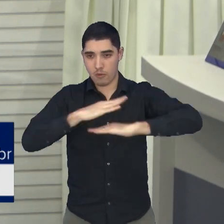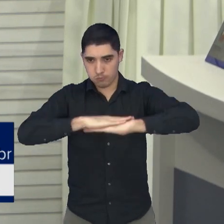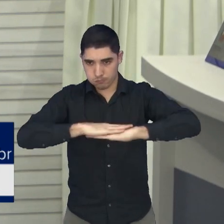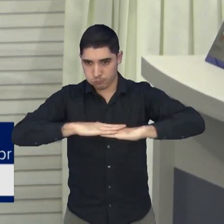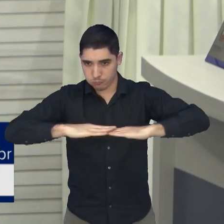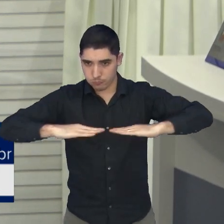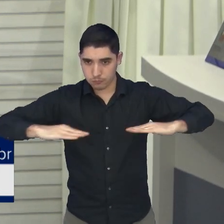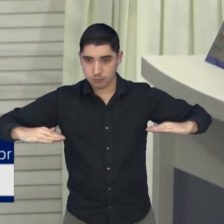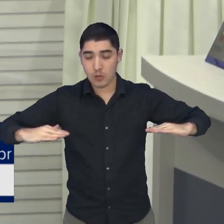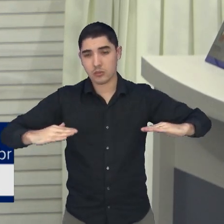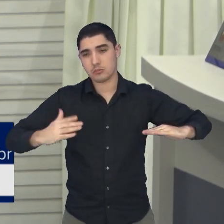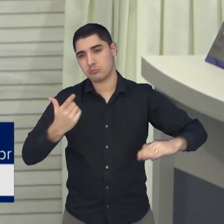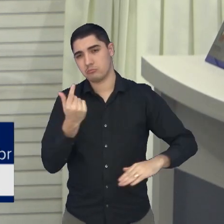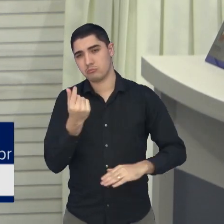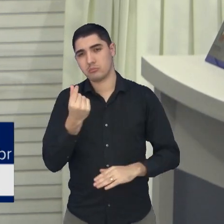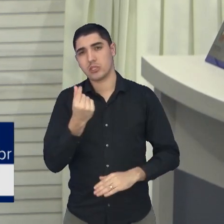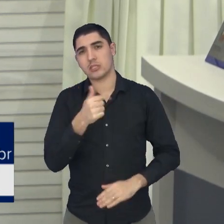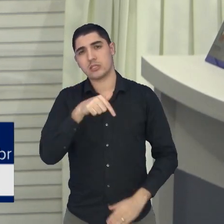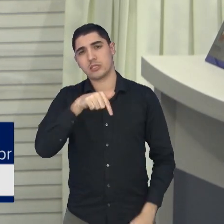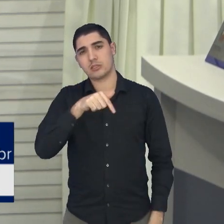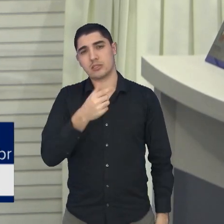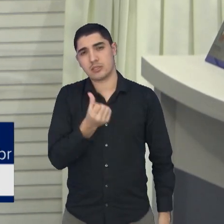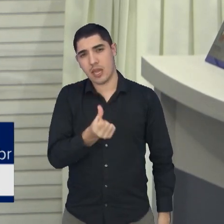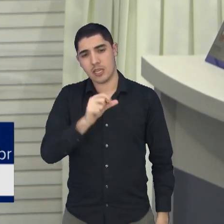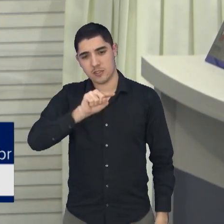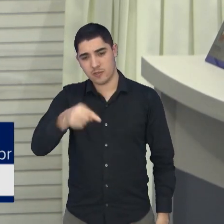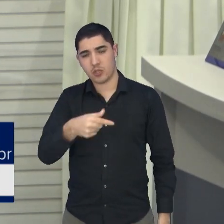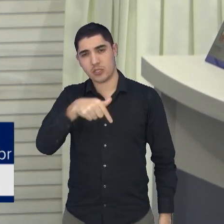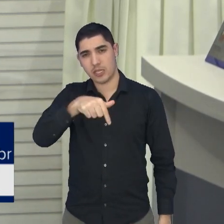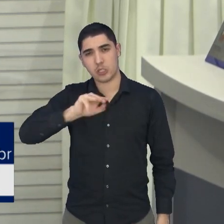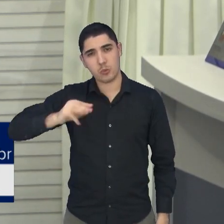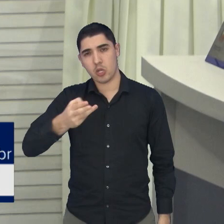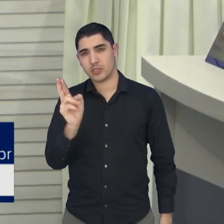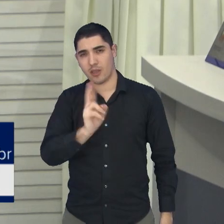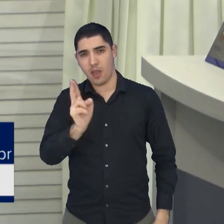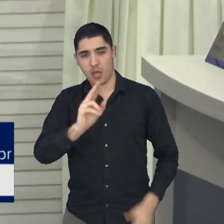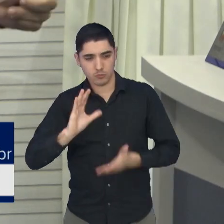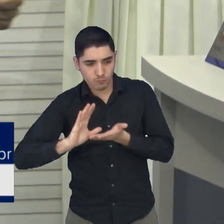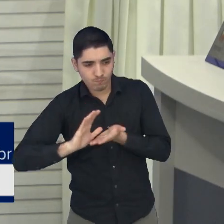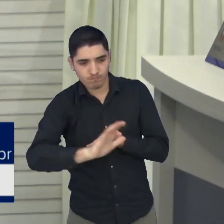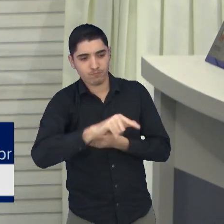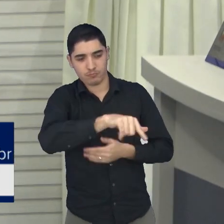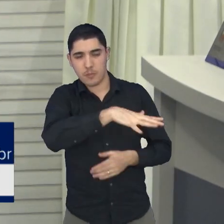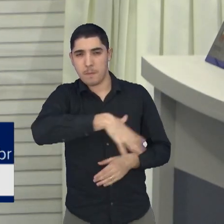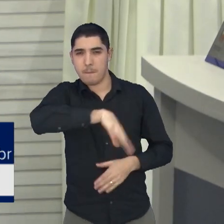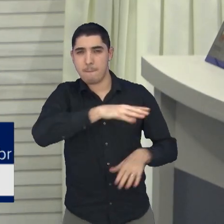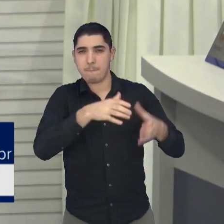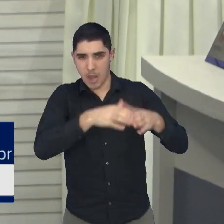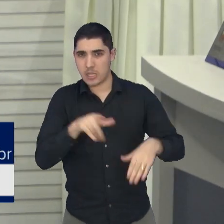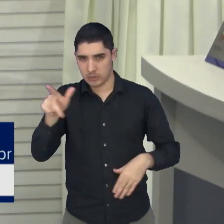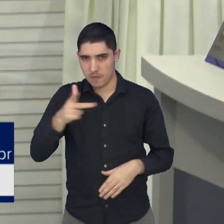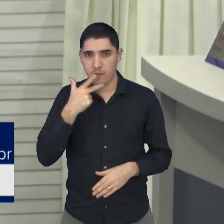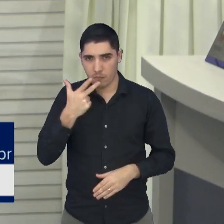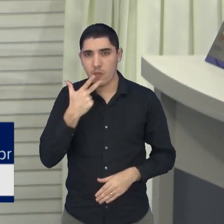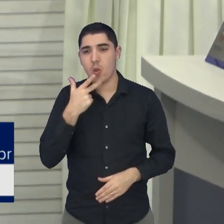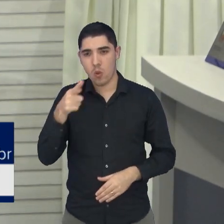investimento de 6,7 milhões na região, Tancredo Neves, Santo Antônio, que a senhora citou agora,